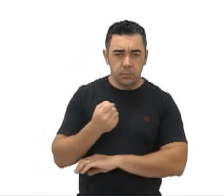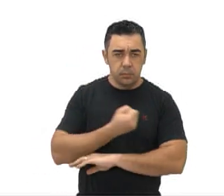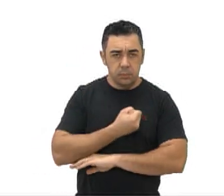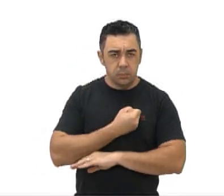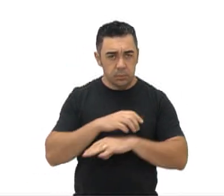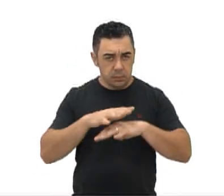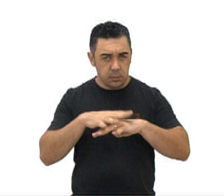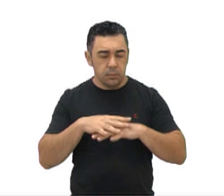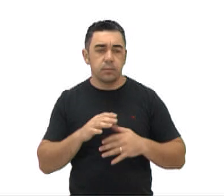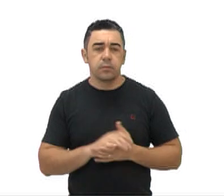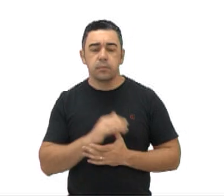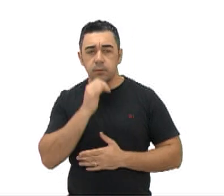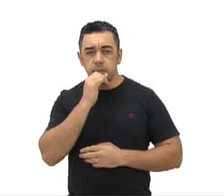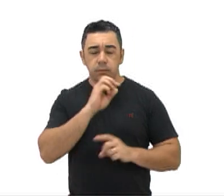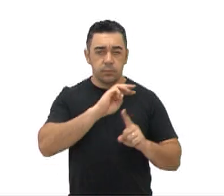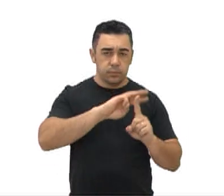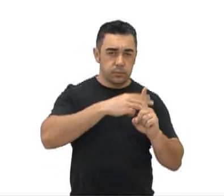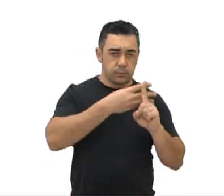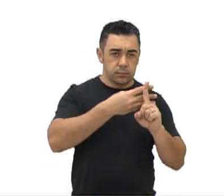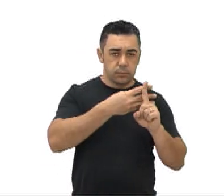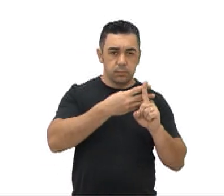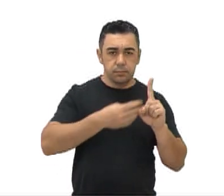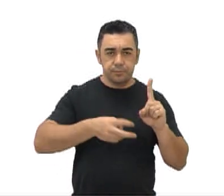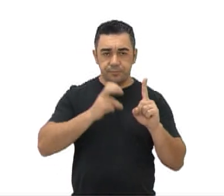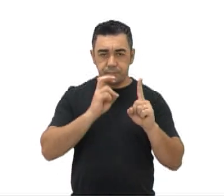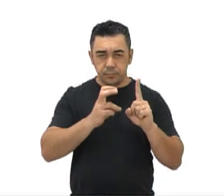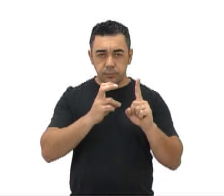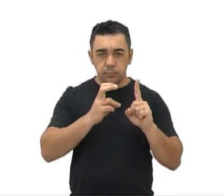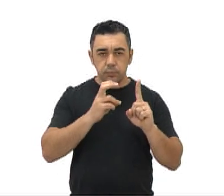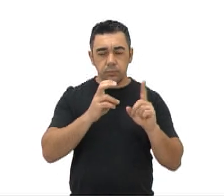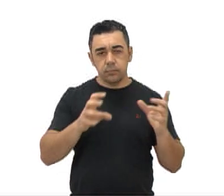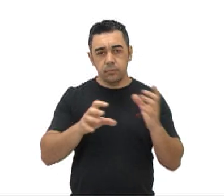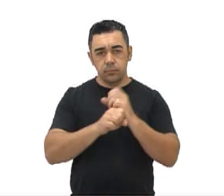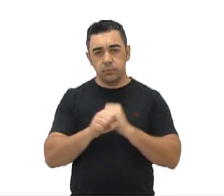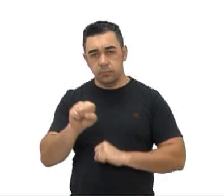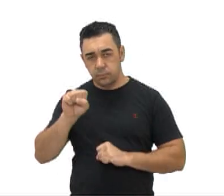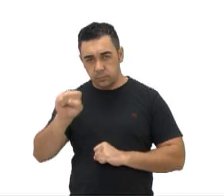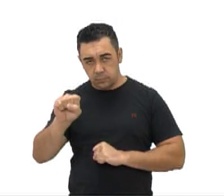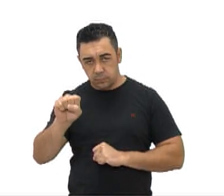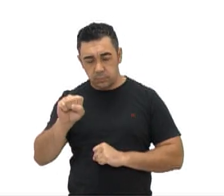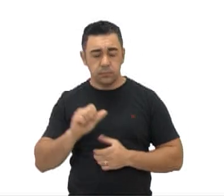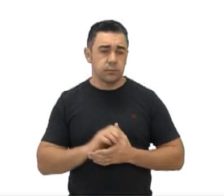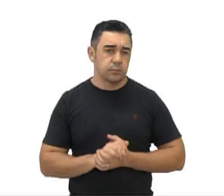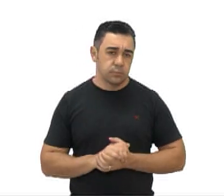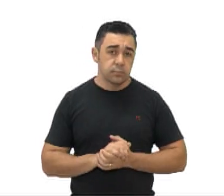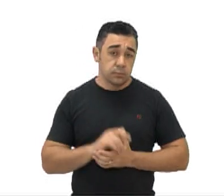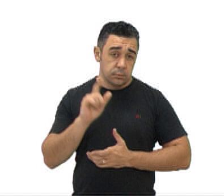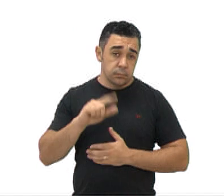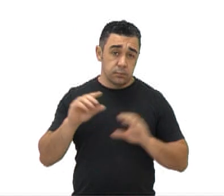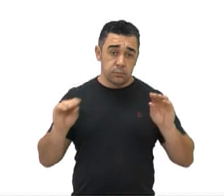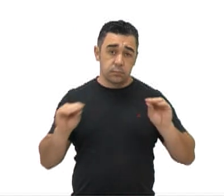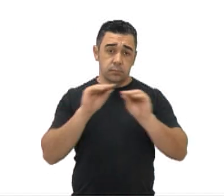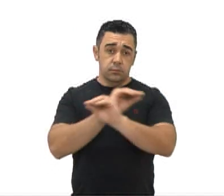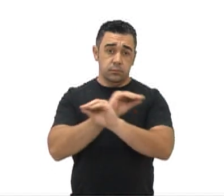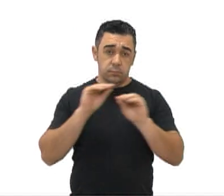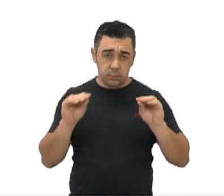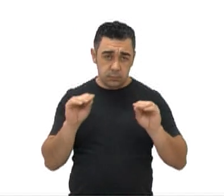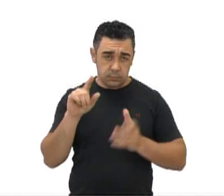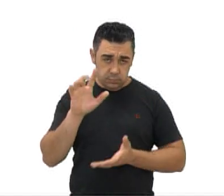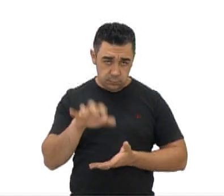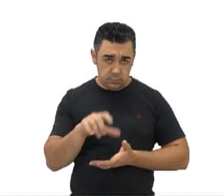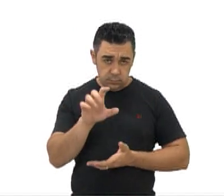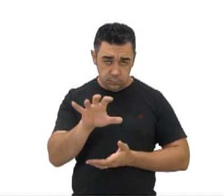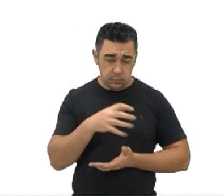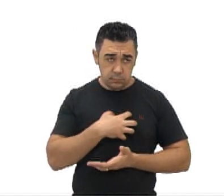obteremos se triplicarmos o número 5 e somarmos 8 ao resultado? Então essa é a ideia de expressão.